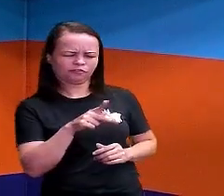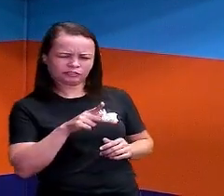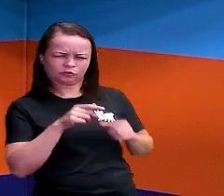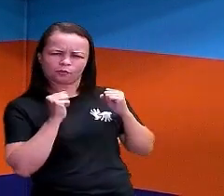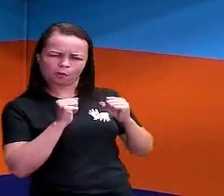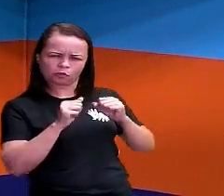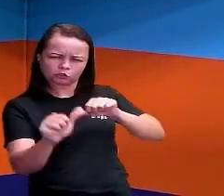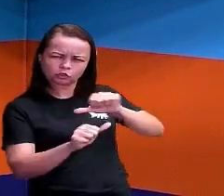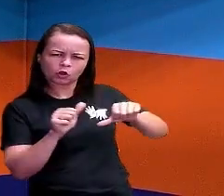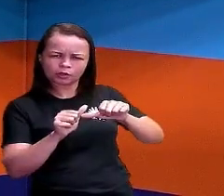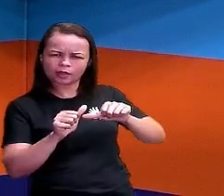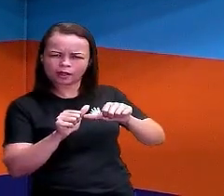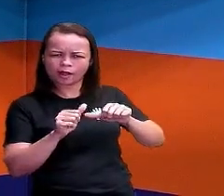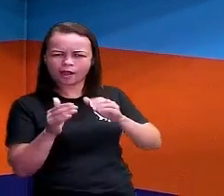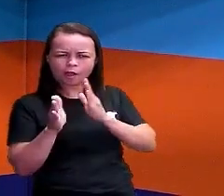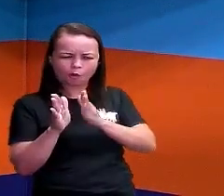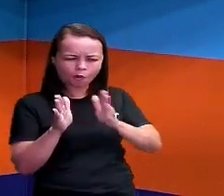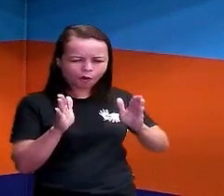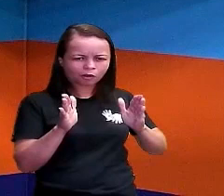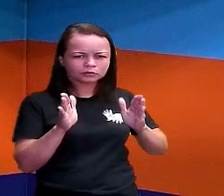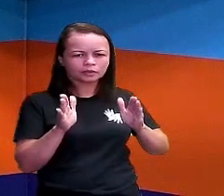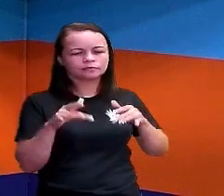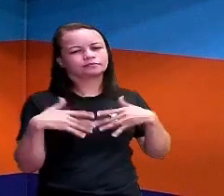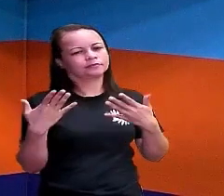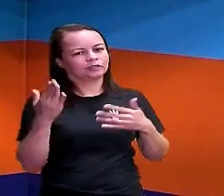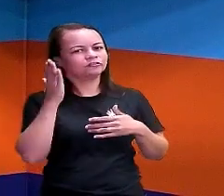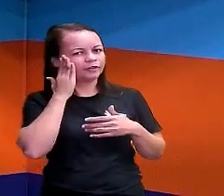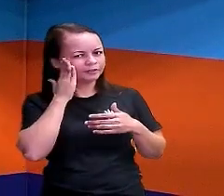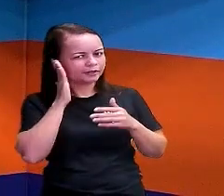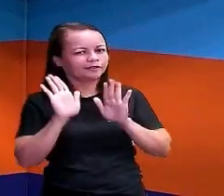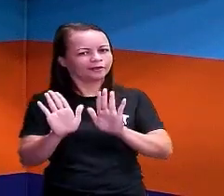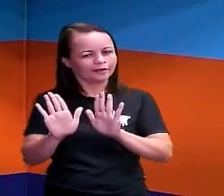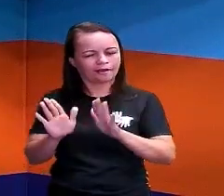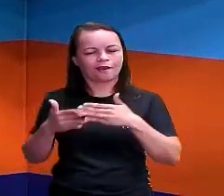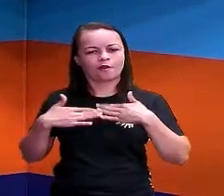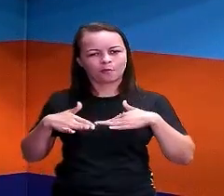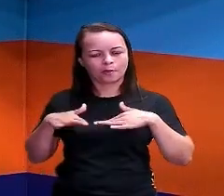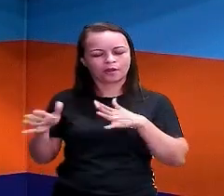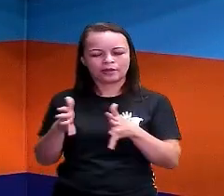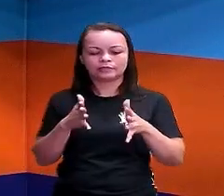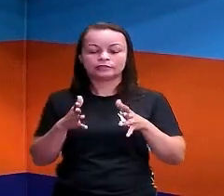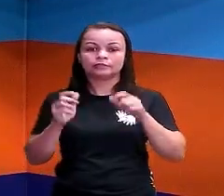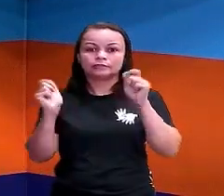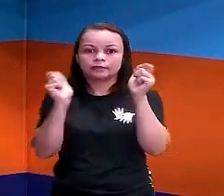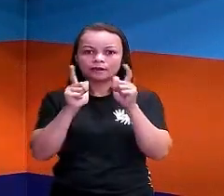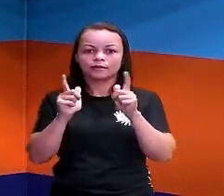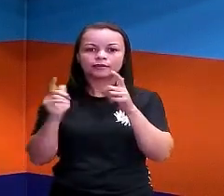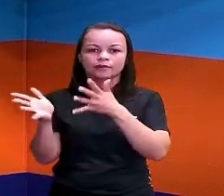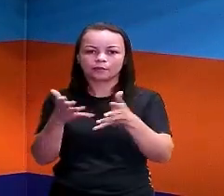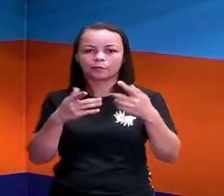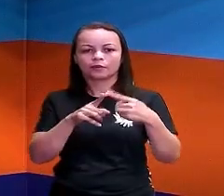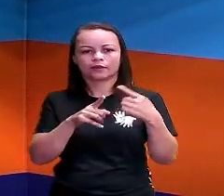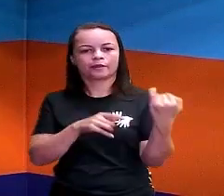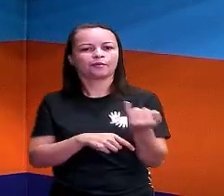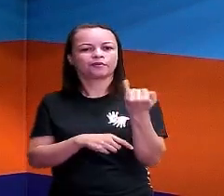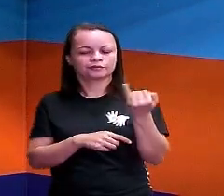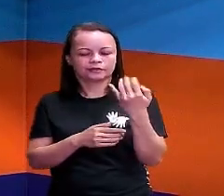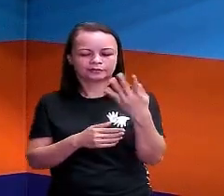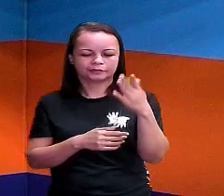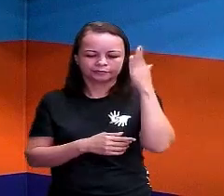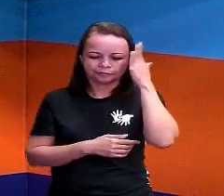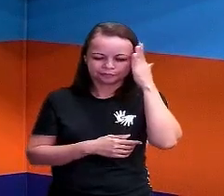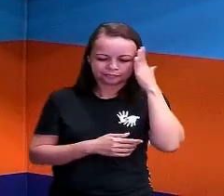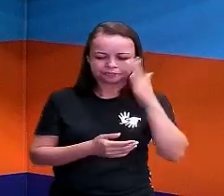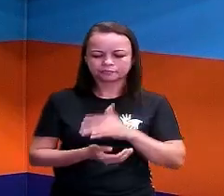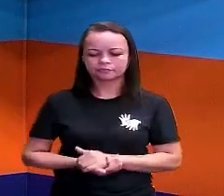falar da subtração? A gente vai entender tudo isso aí, tá? Se liga porque é importante que você entenda isso.